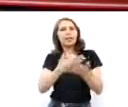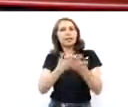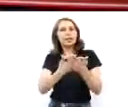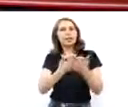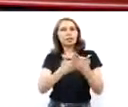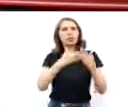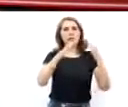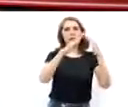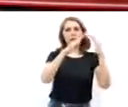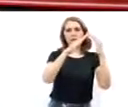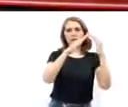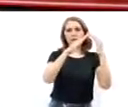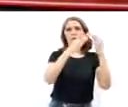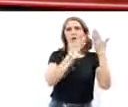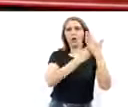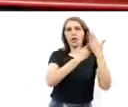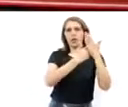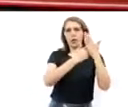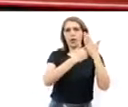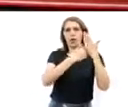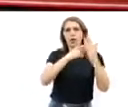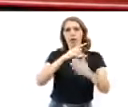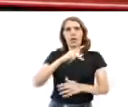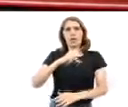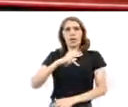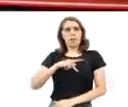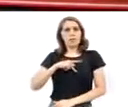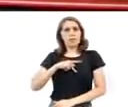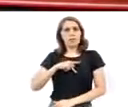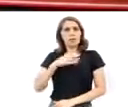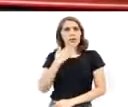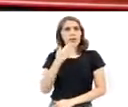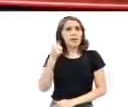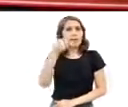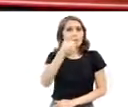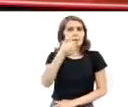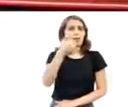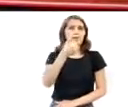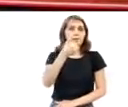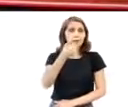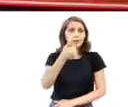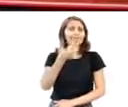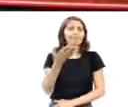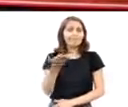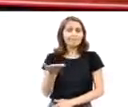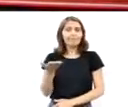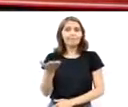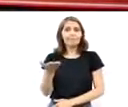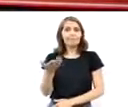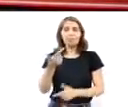computador, online, é muito diferente de uma criança que estuda na escola pública.